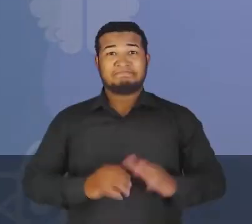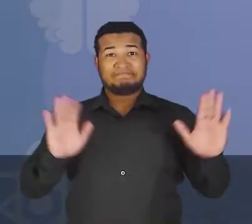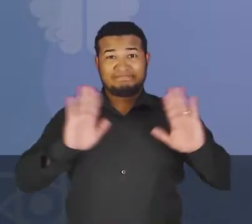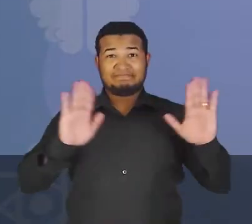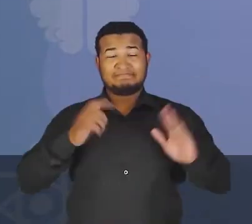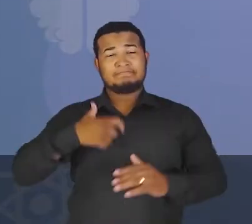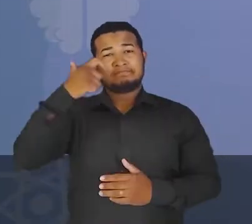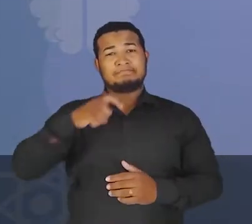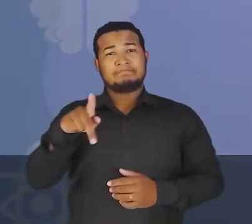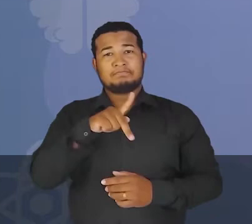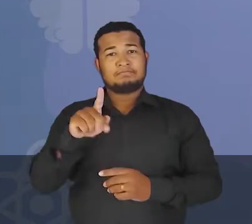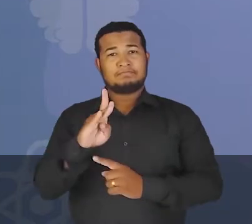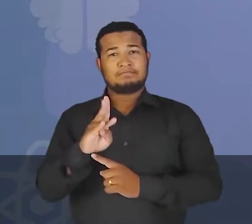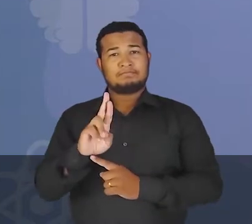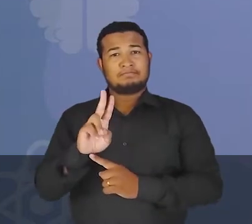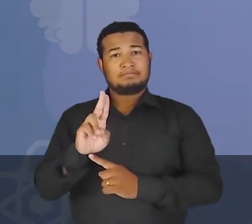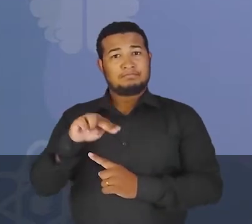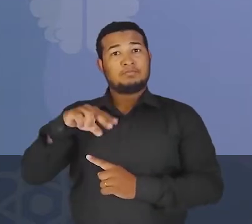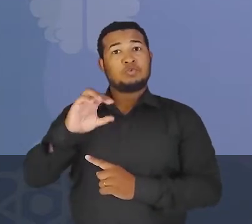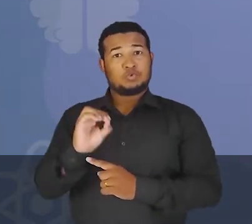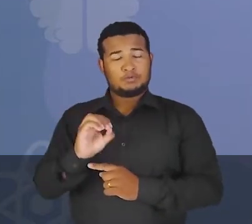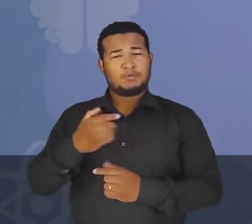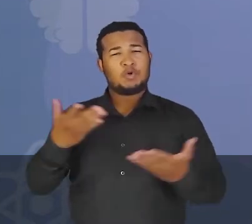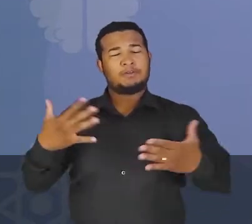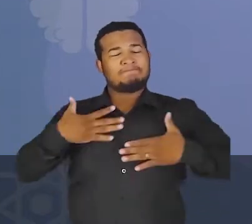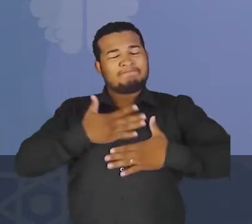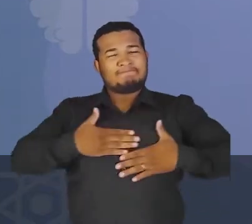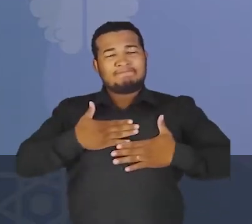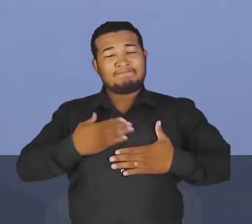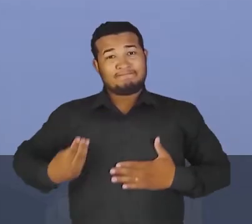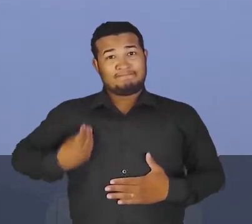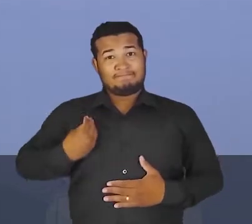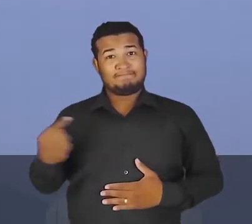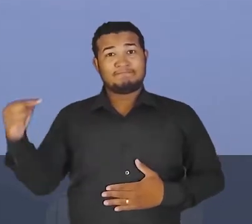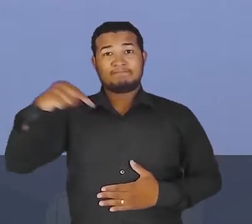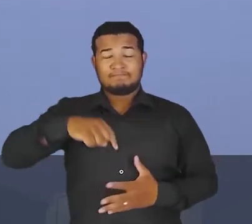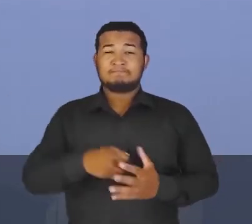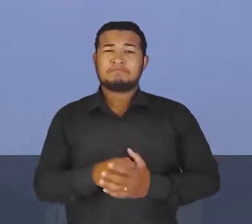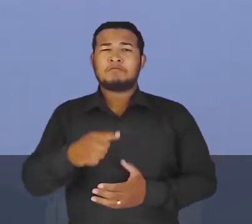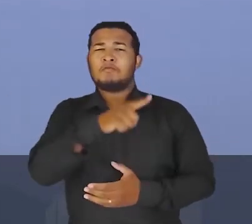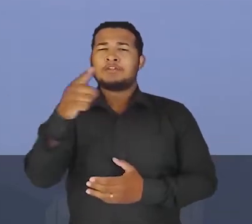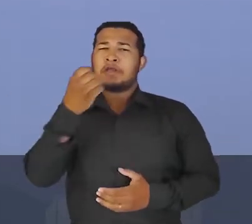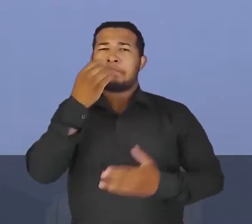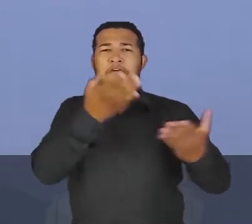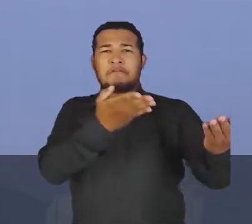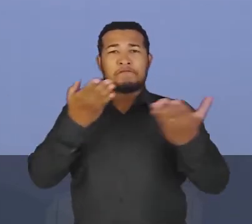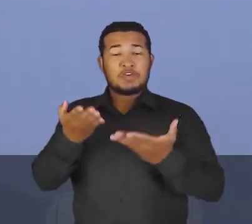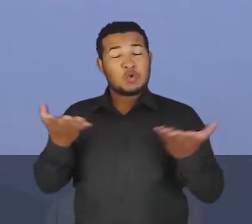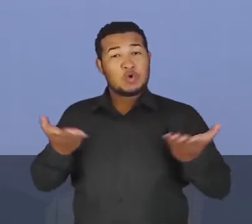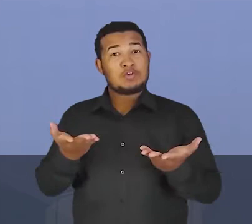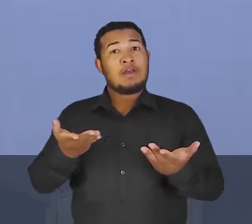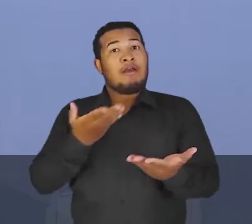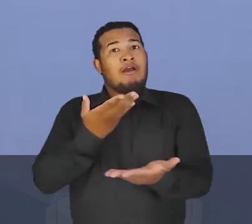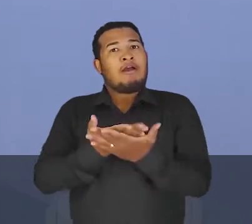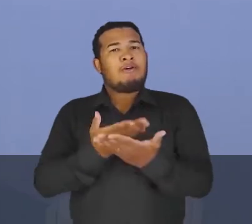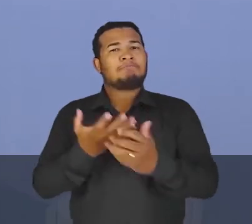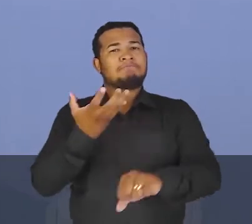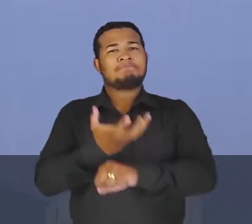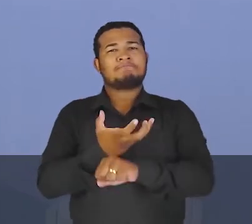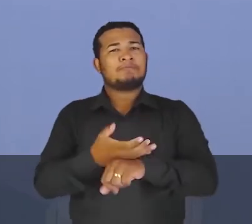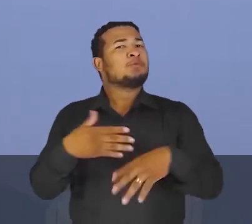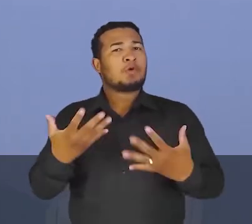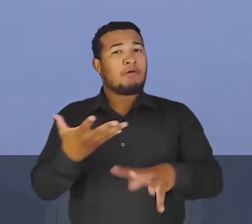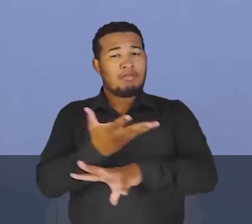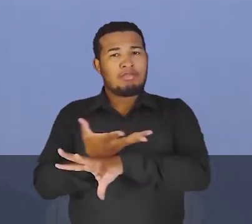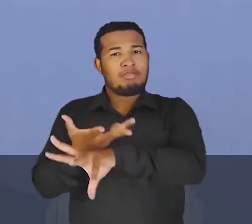Olá, eu sou o professor Bruno Rodrigues. É um prazer estar aqui com você. Seja bem-vindo a essa aula de temas integradores. Nós iremos